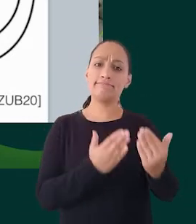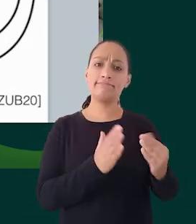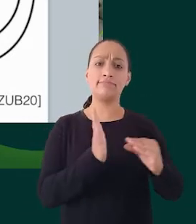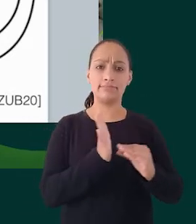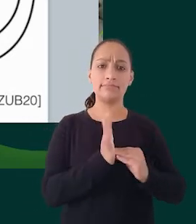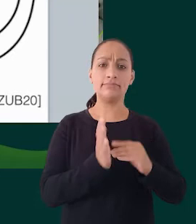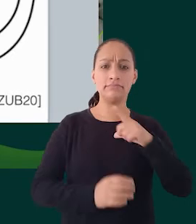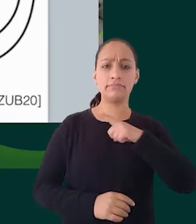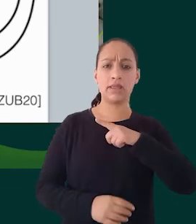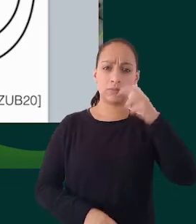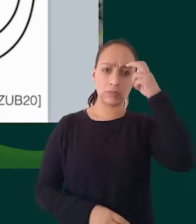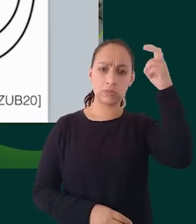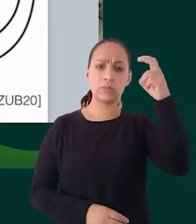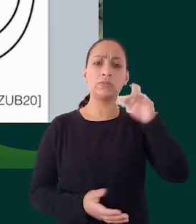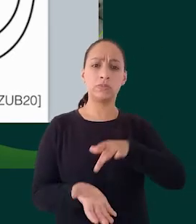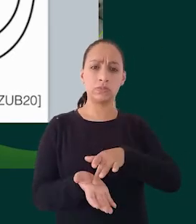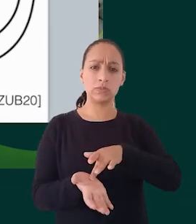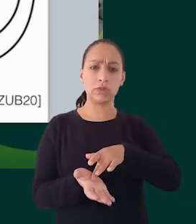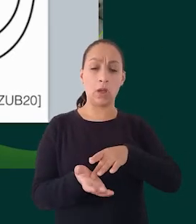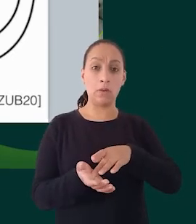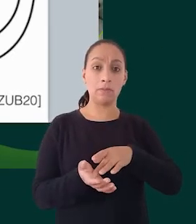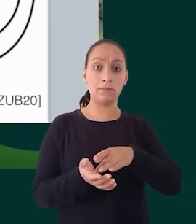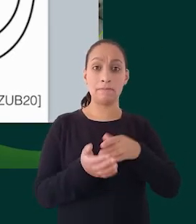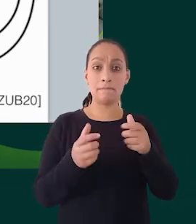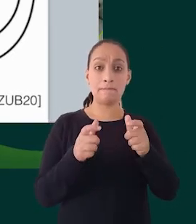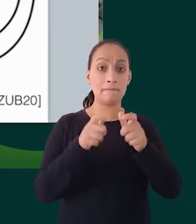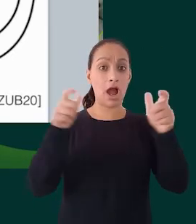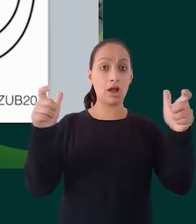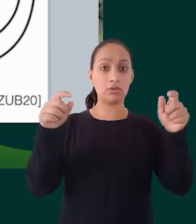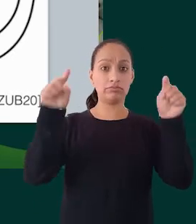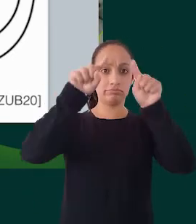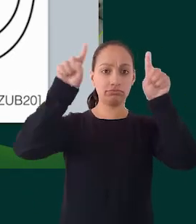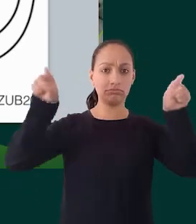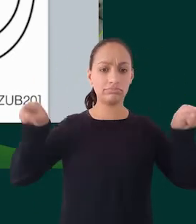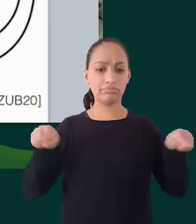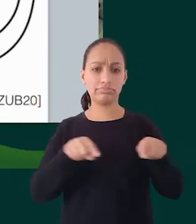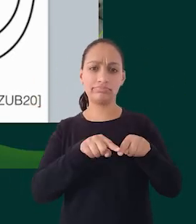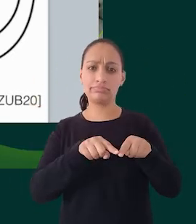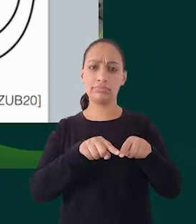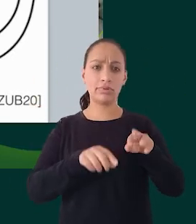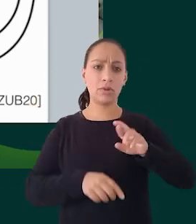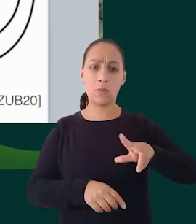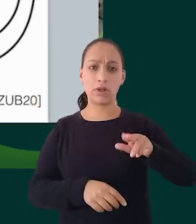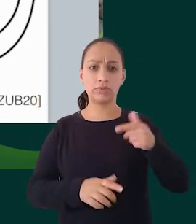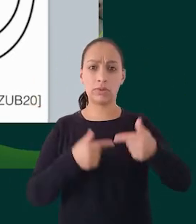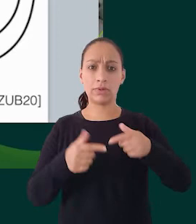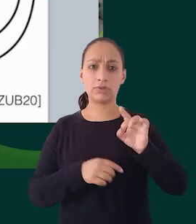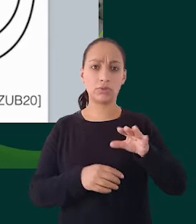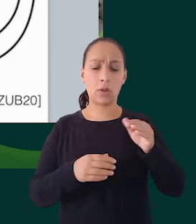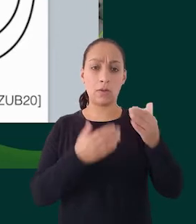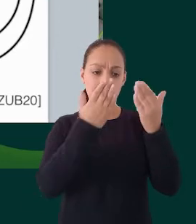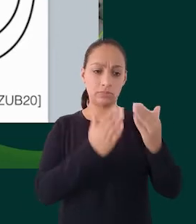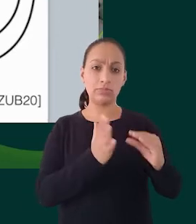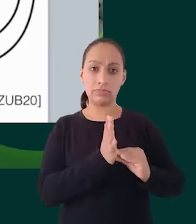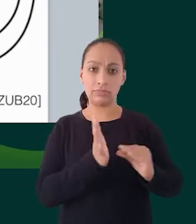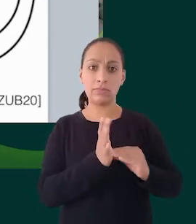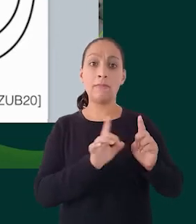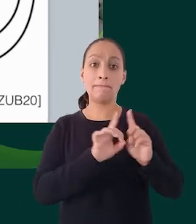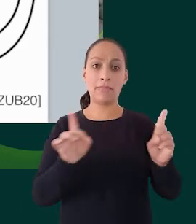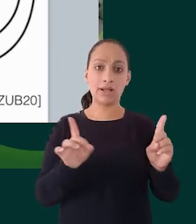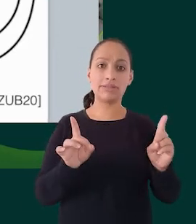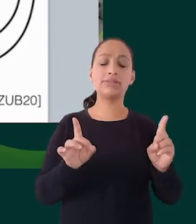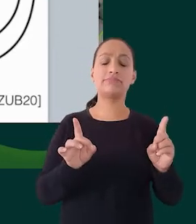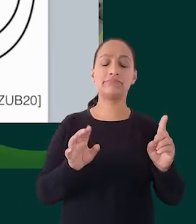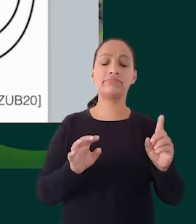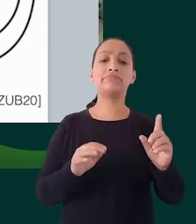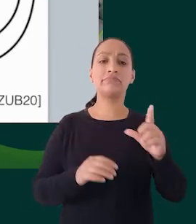Não trabalha só com machine learning. A gente tem machine learning aqui um pouquinho mais interno, certo? Com diferentes métodos de